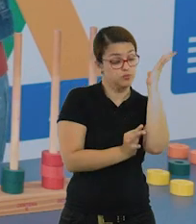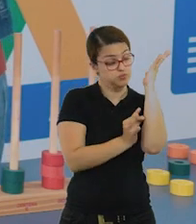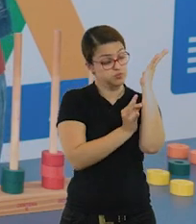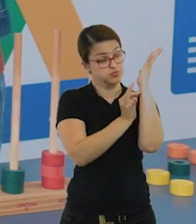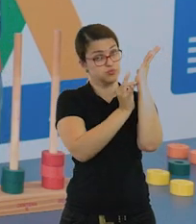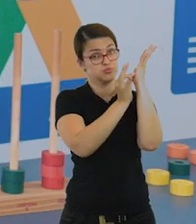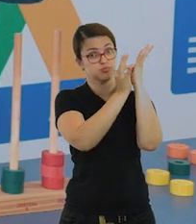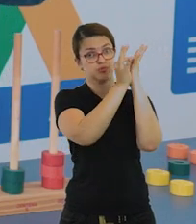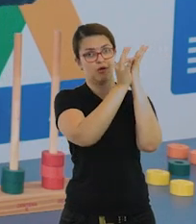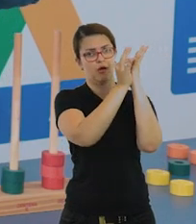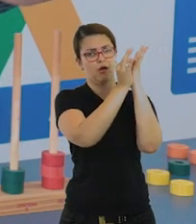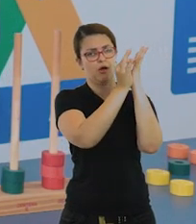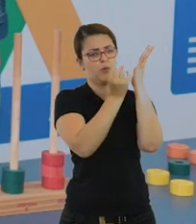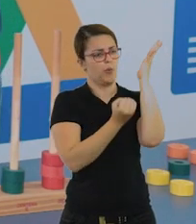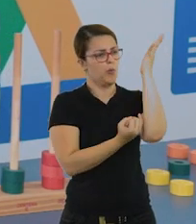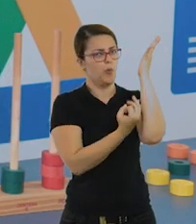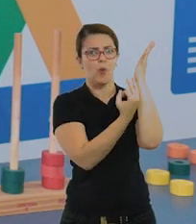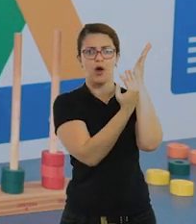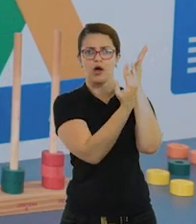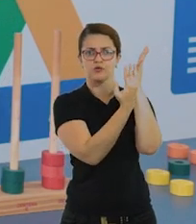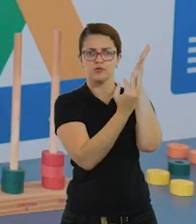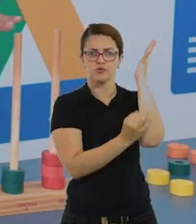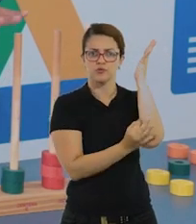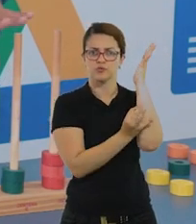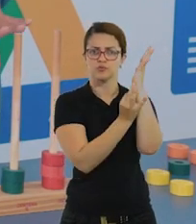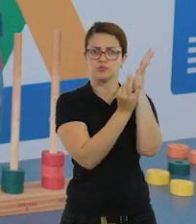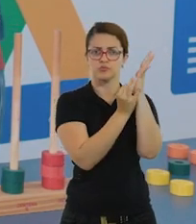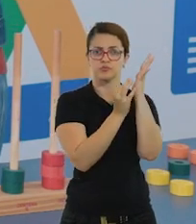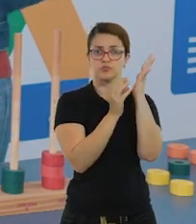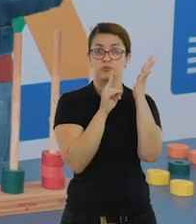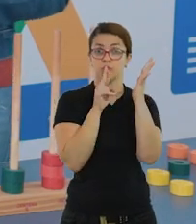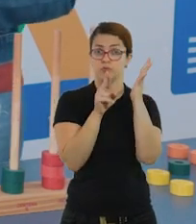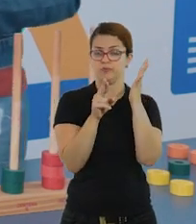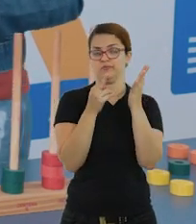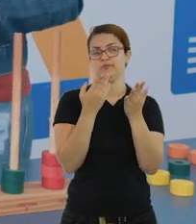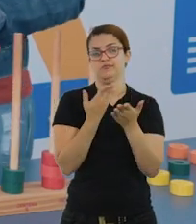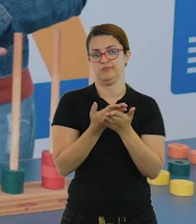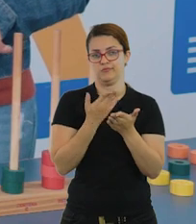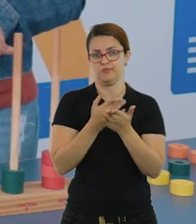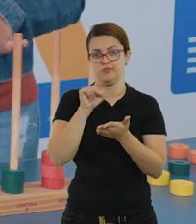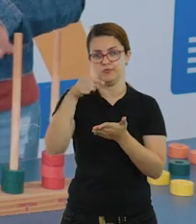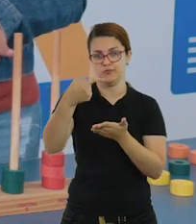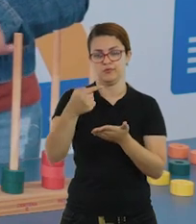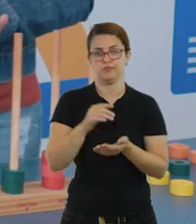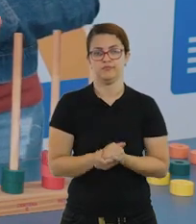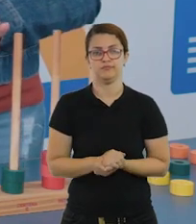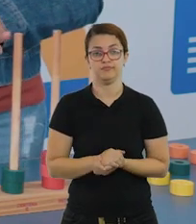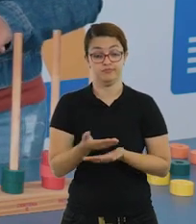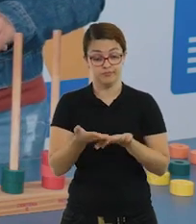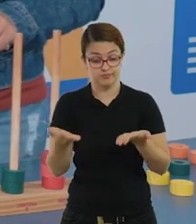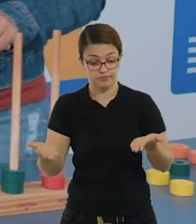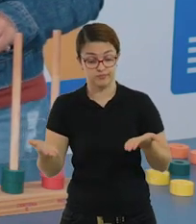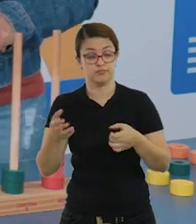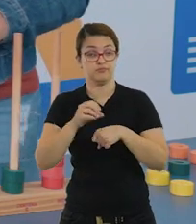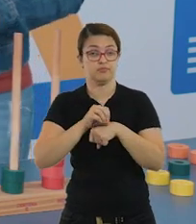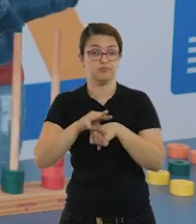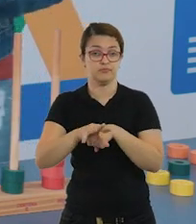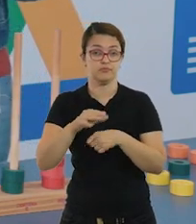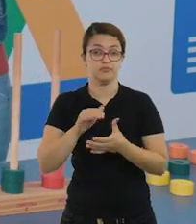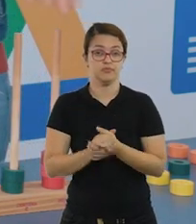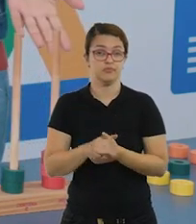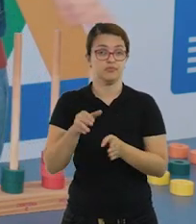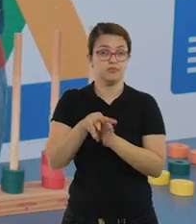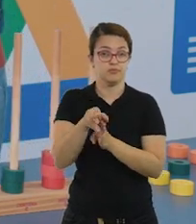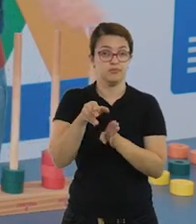jardim? Então, vocês precisam descobrir qual é a altura da palmeira. Eu só vou dar a resposta para vocês no nosso próximo encontro, tá bom, crianças?